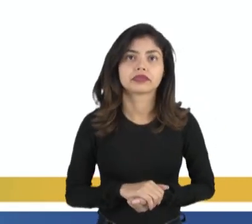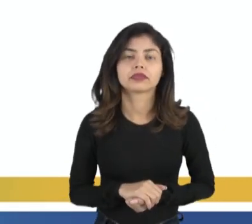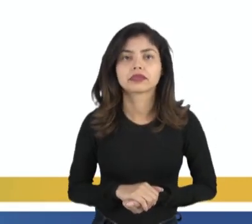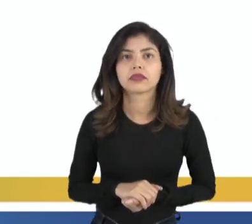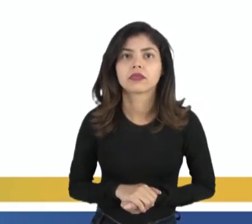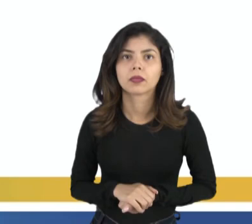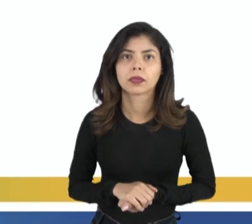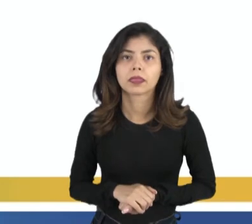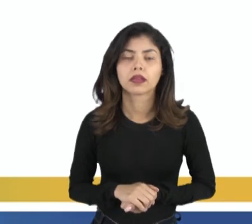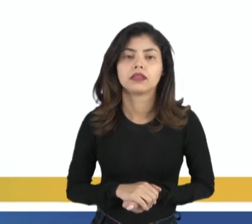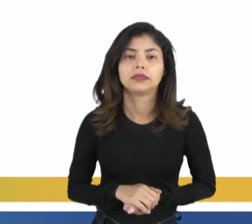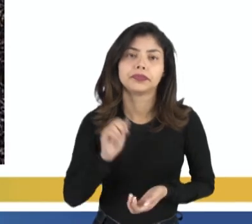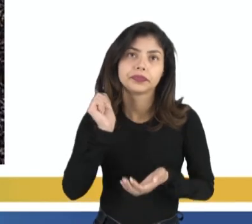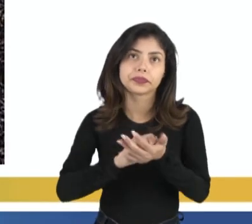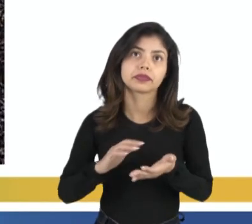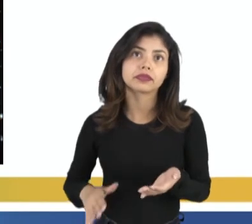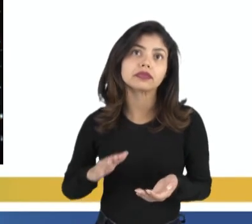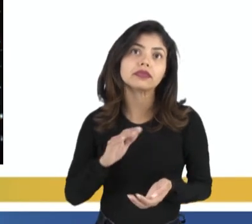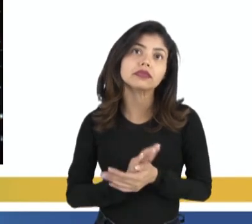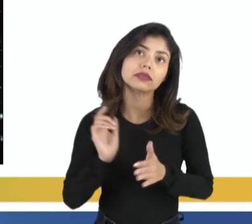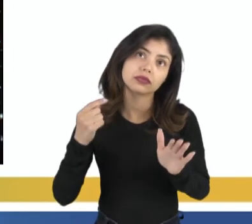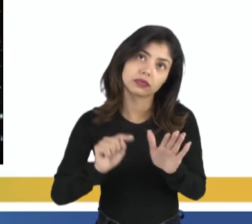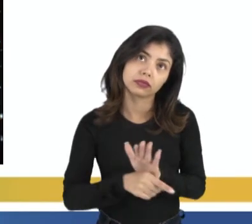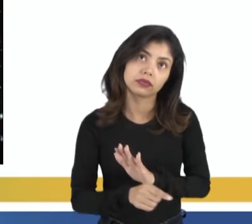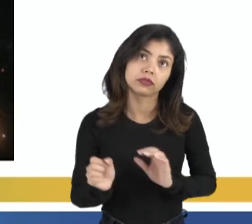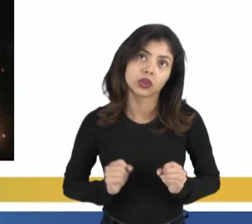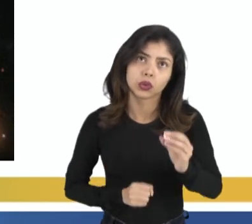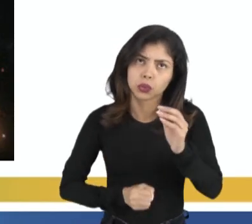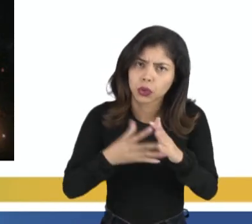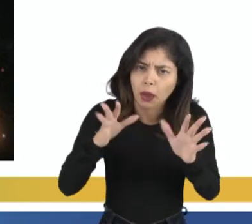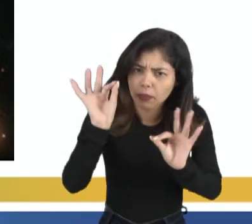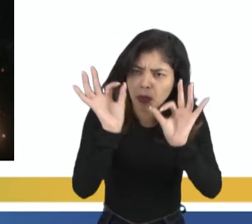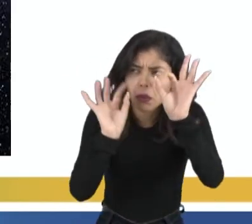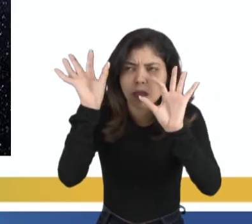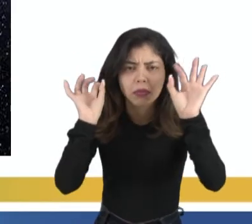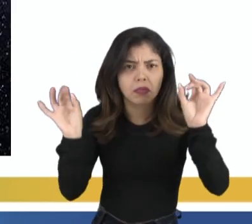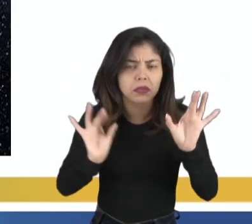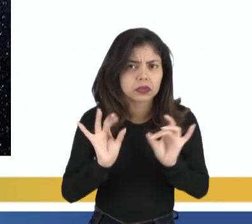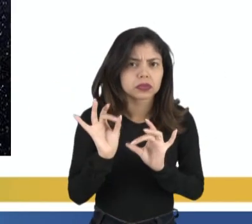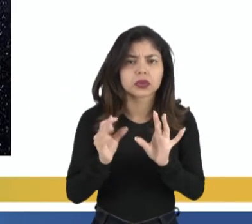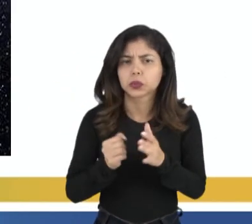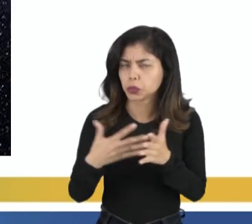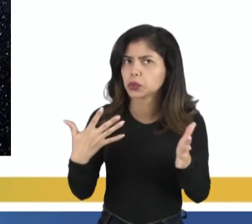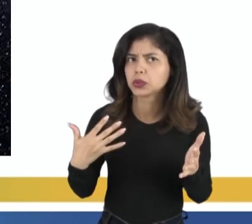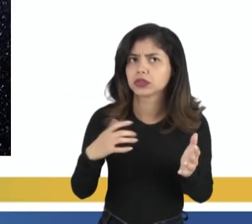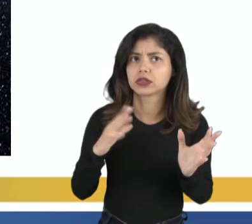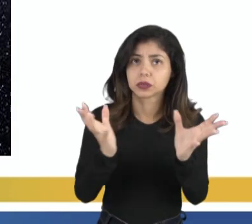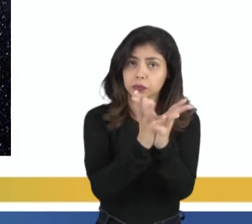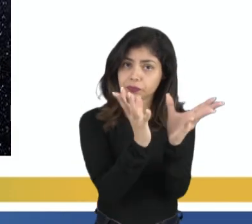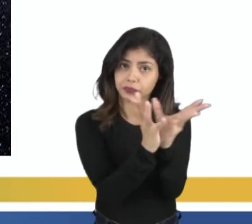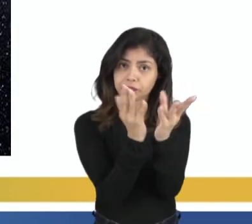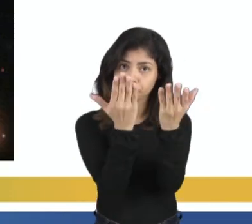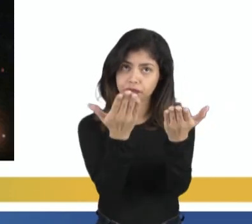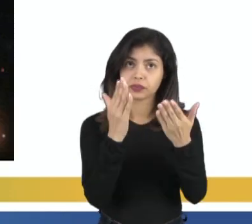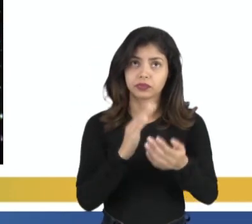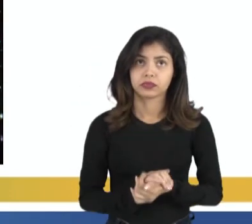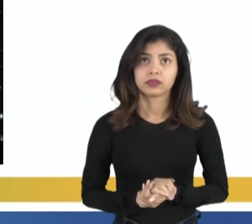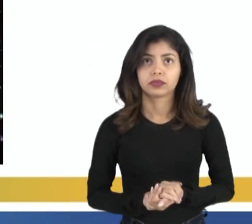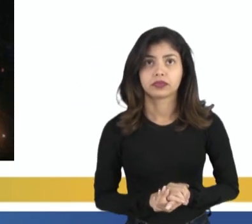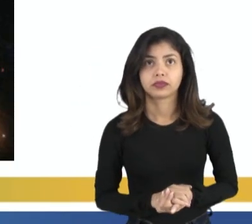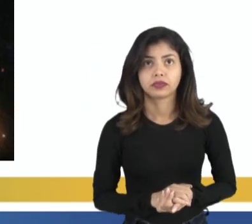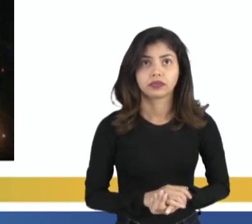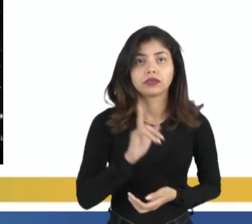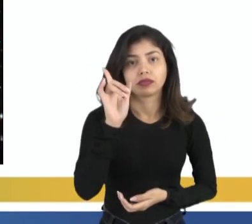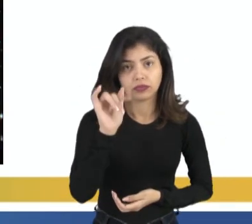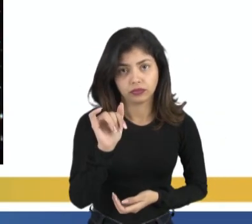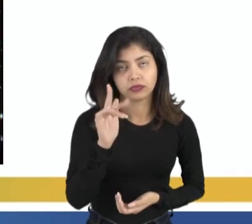para fechar com exercícios dentro desse monte de estrela aqui desse que está reunido nesse mundo chega lá